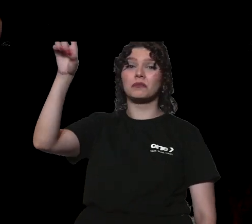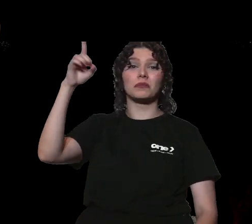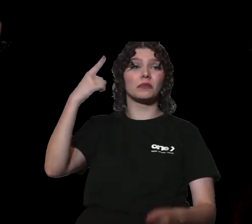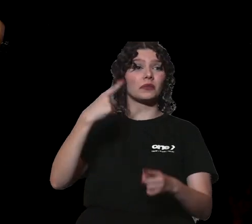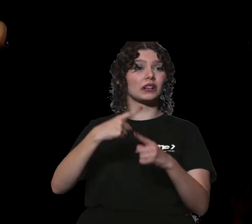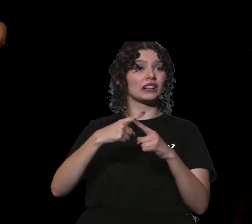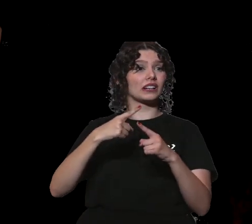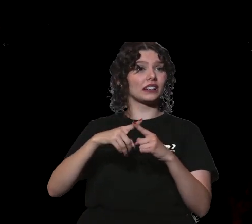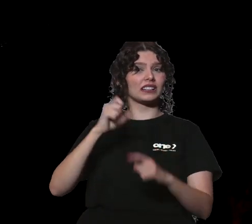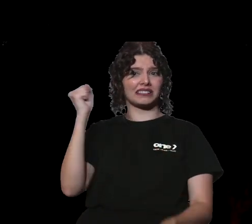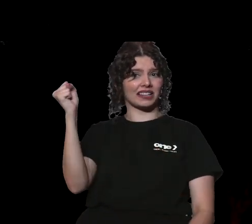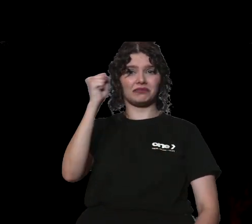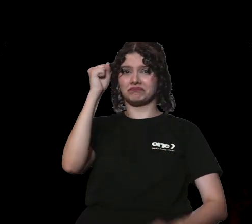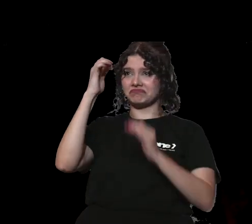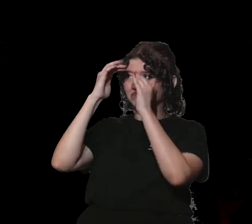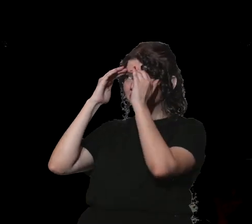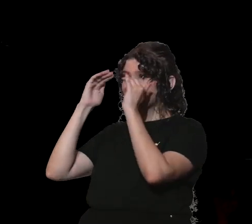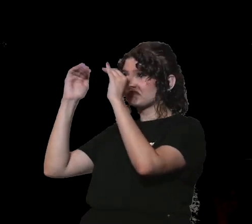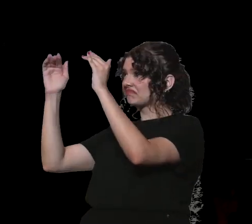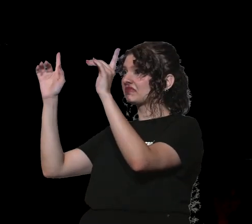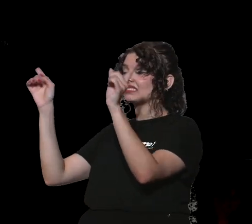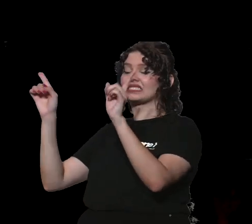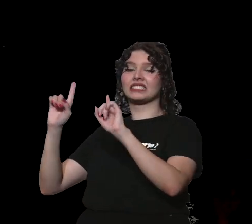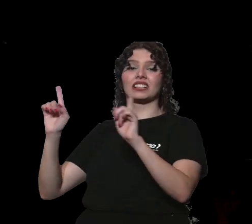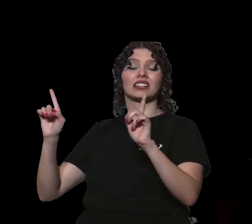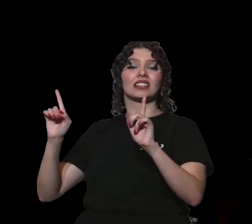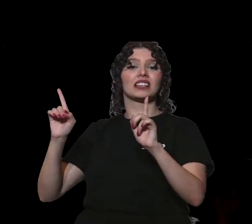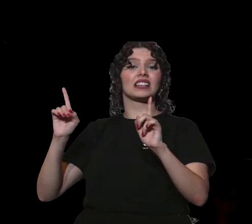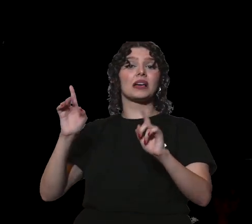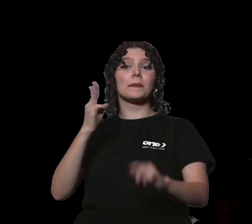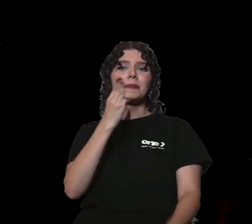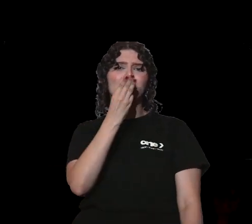dele, ela estava muito magoada.